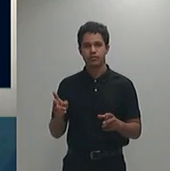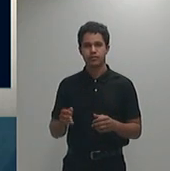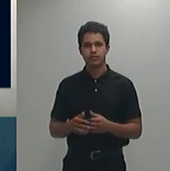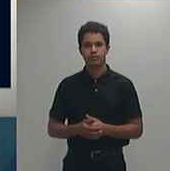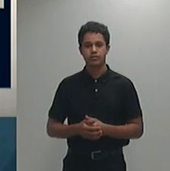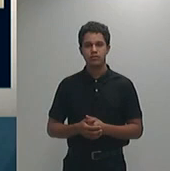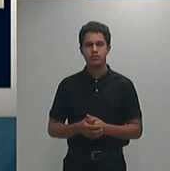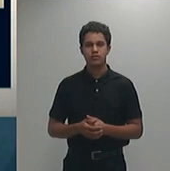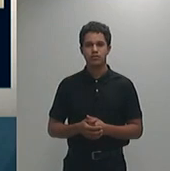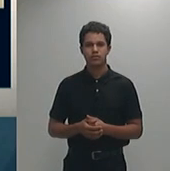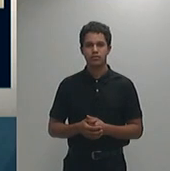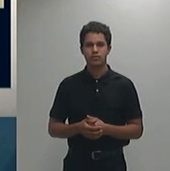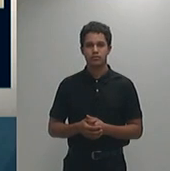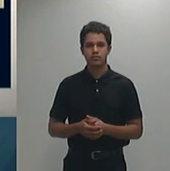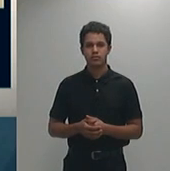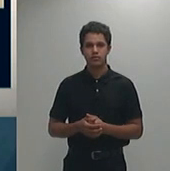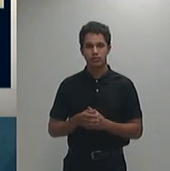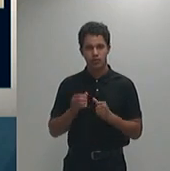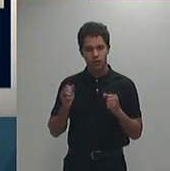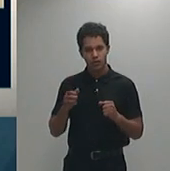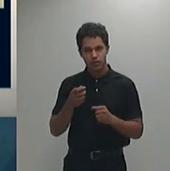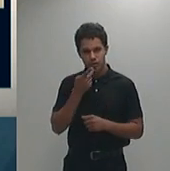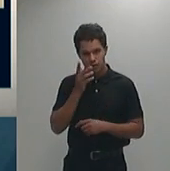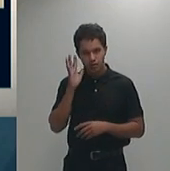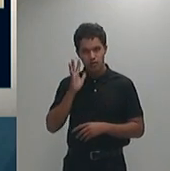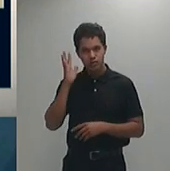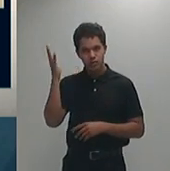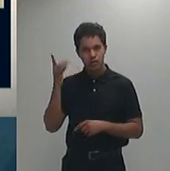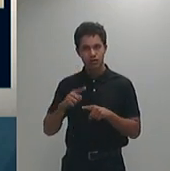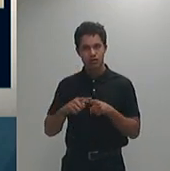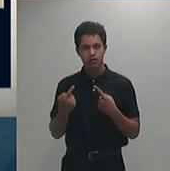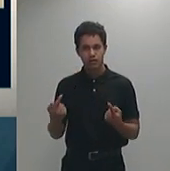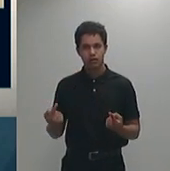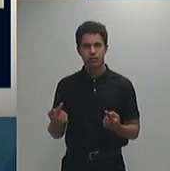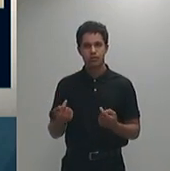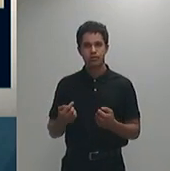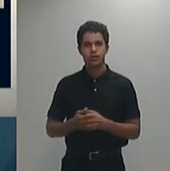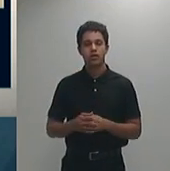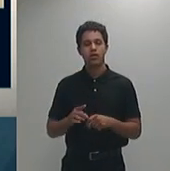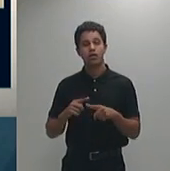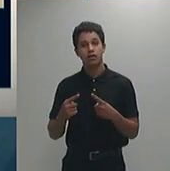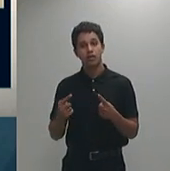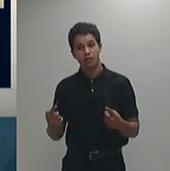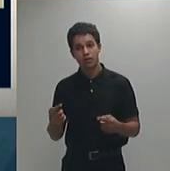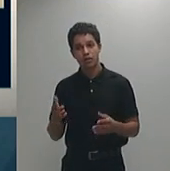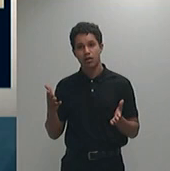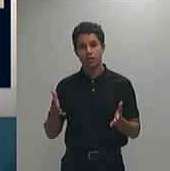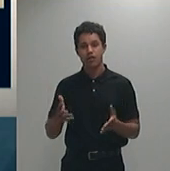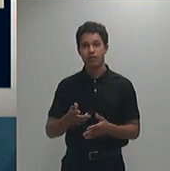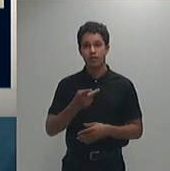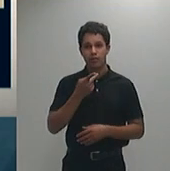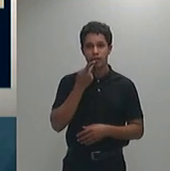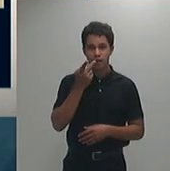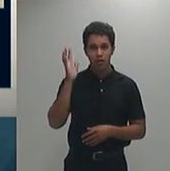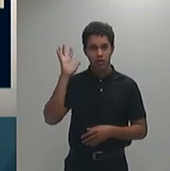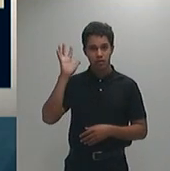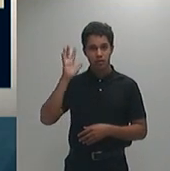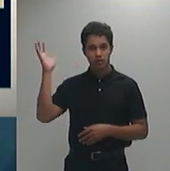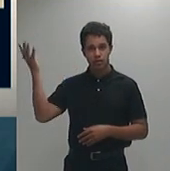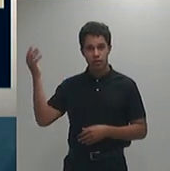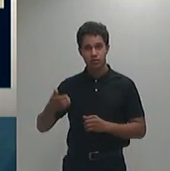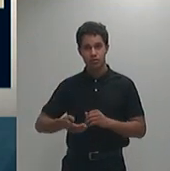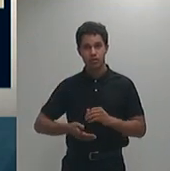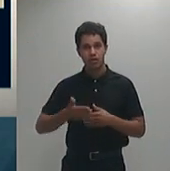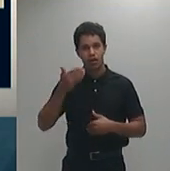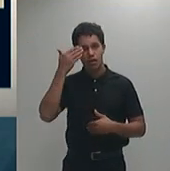eu posso posso proclamar o resultado então bom então programa resultado também agradeço o comprimento senhores advogados